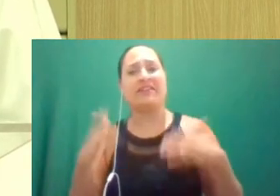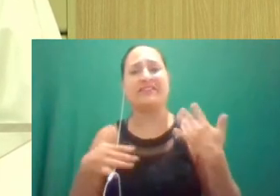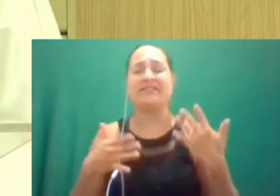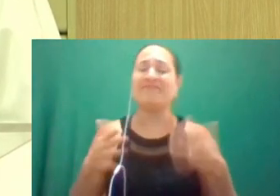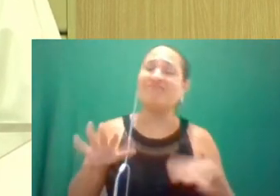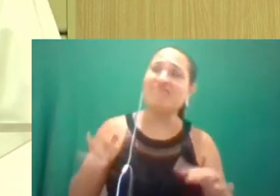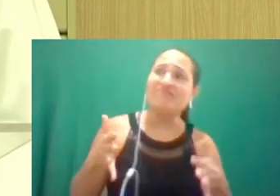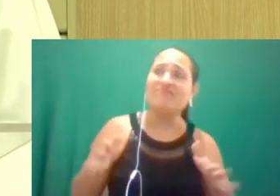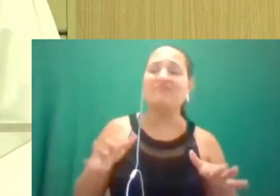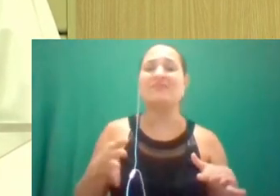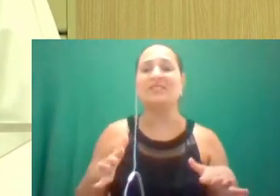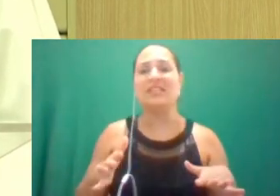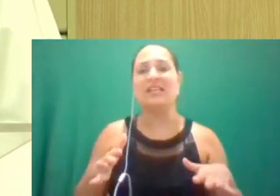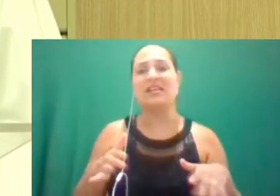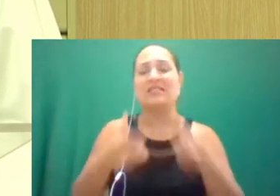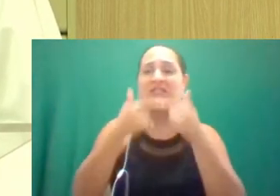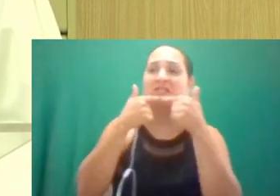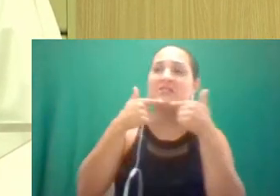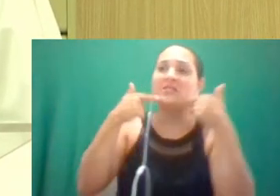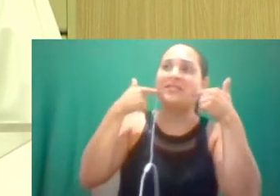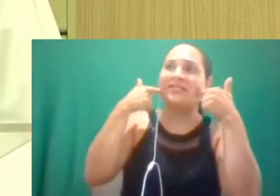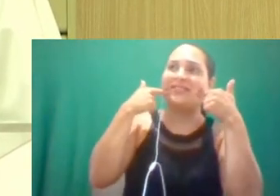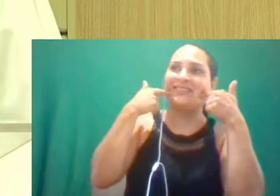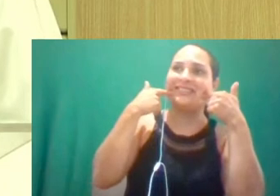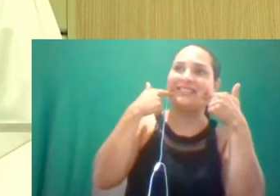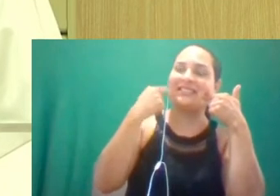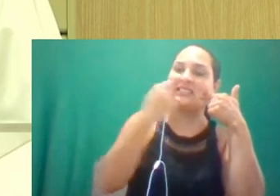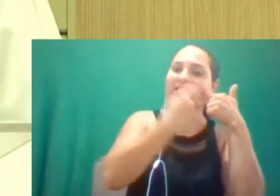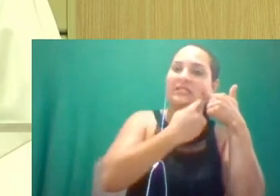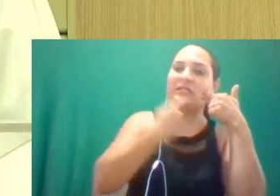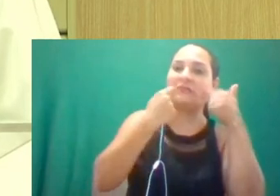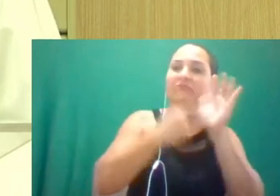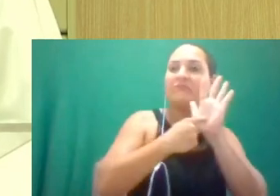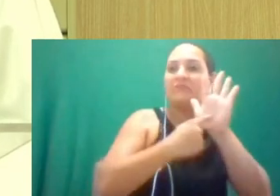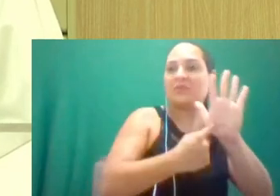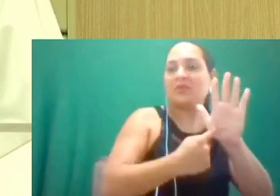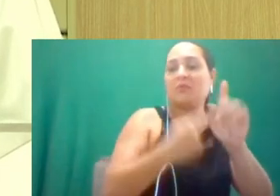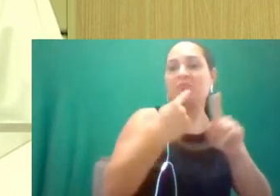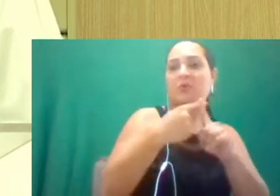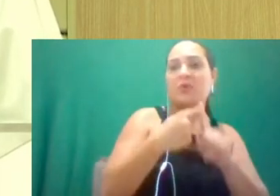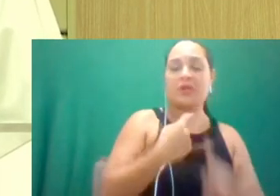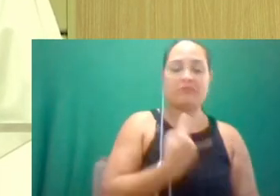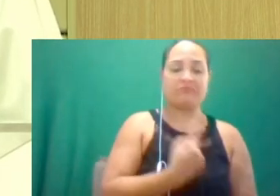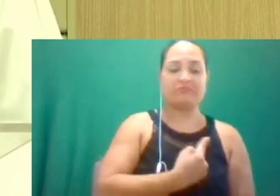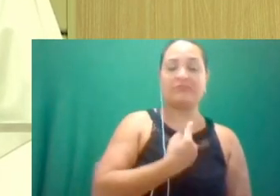ser efetivamente produtiva e consistente